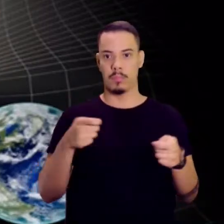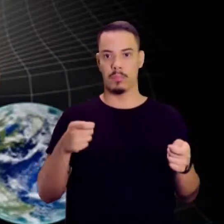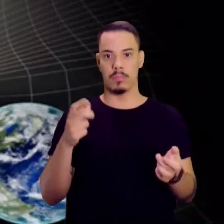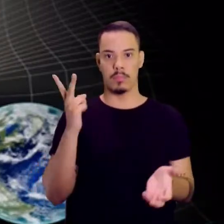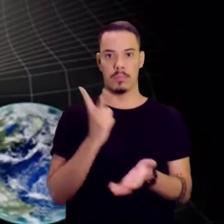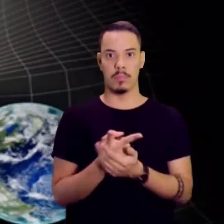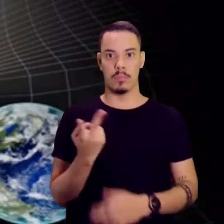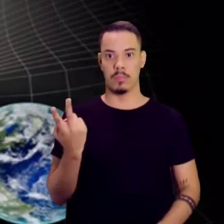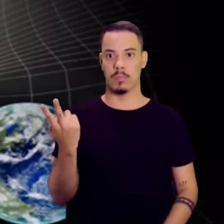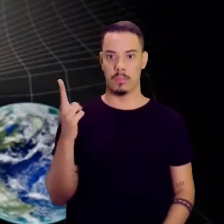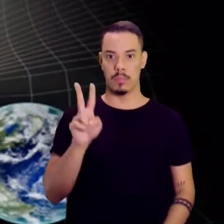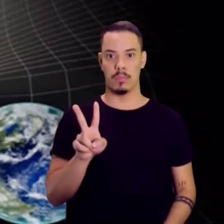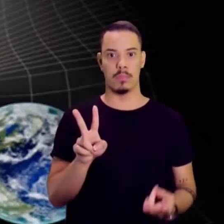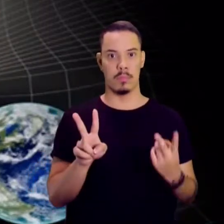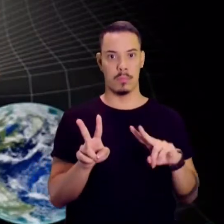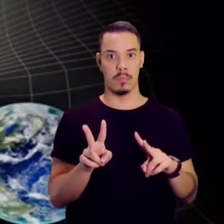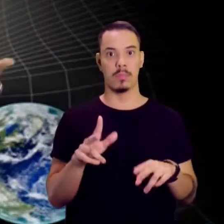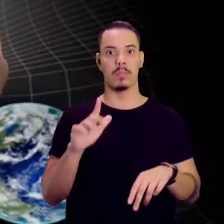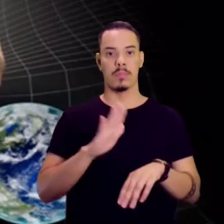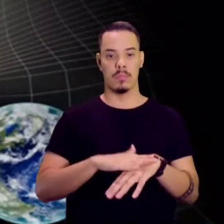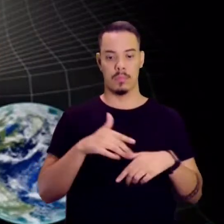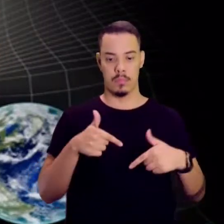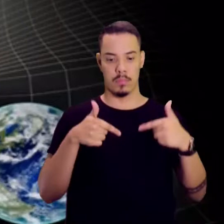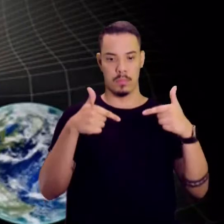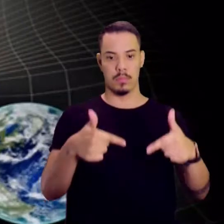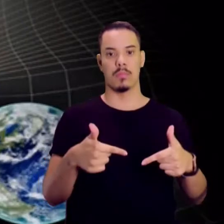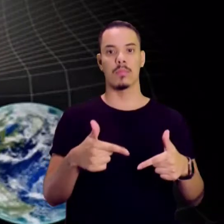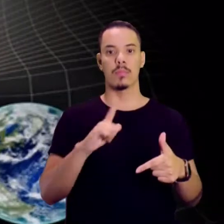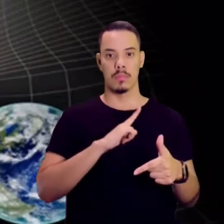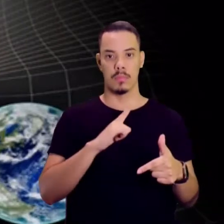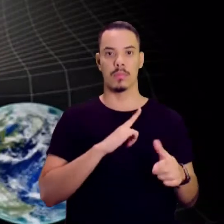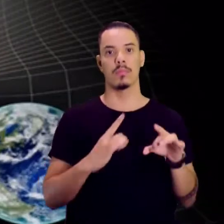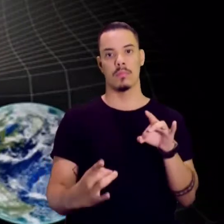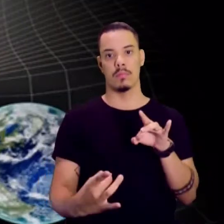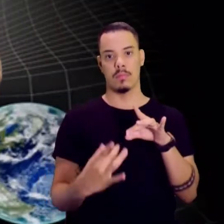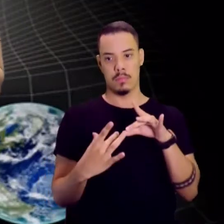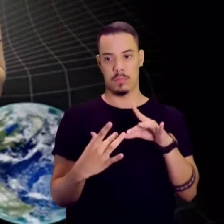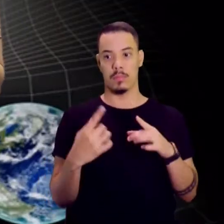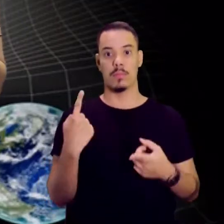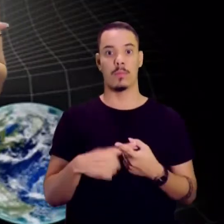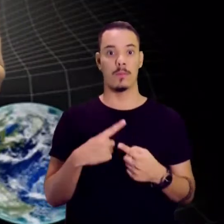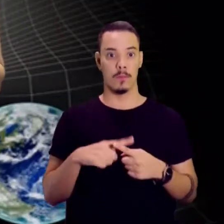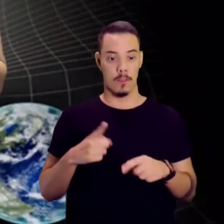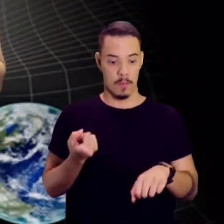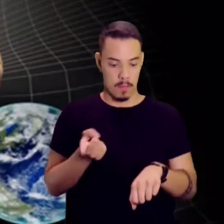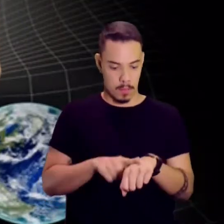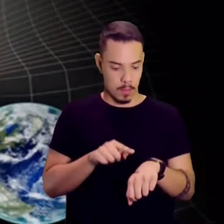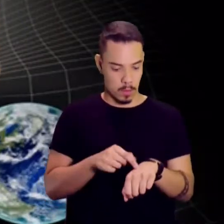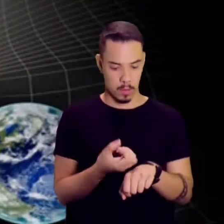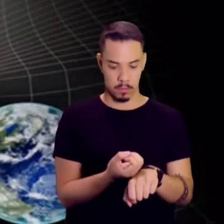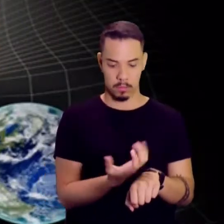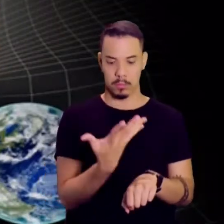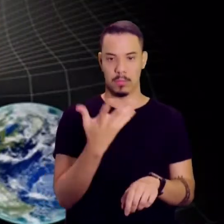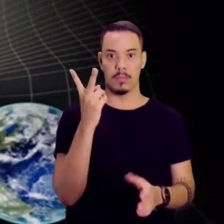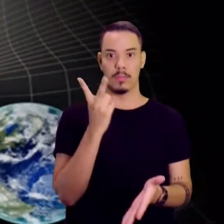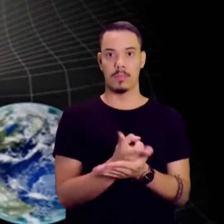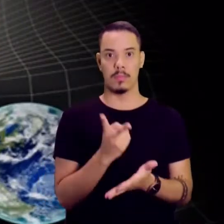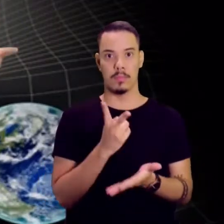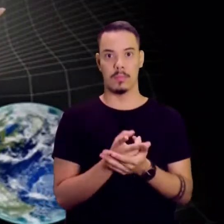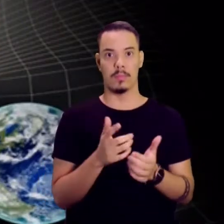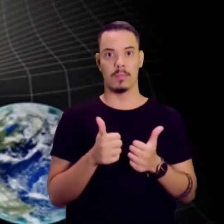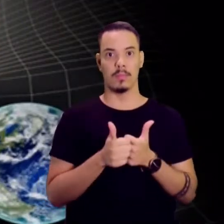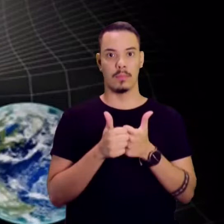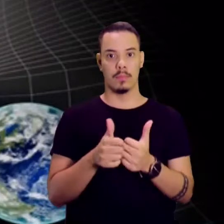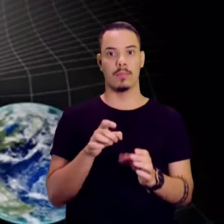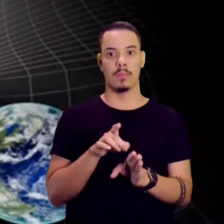pares, ou seja, ação e reação. Você aplica no corpo e o corpo reage ali na mesma direção, mesma intensidade, só